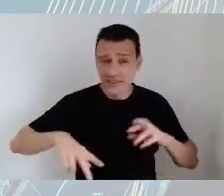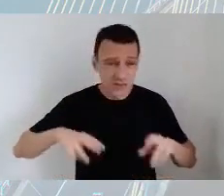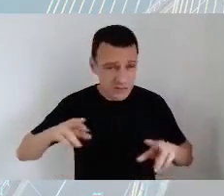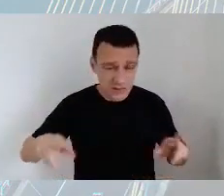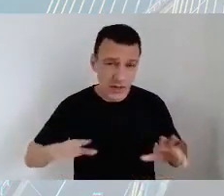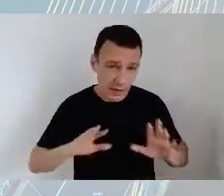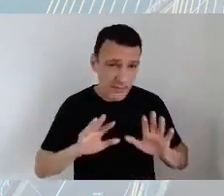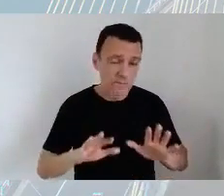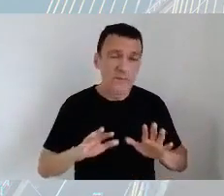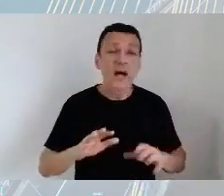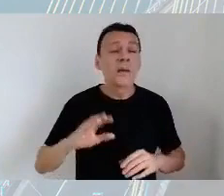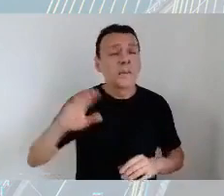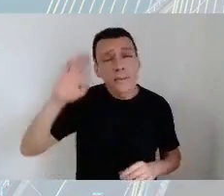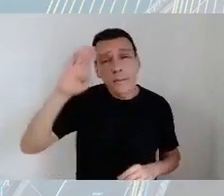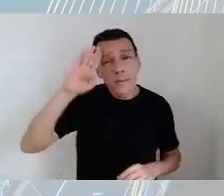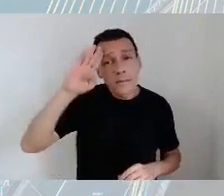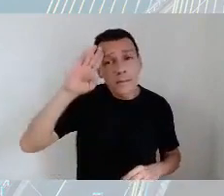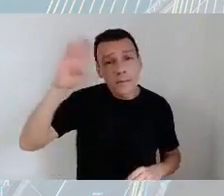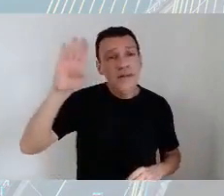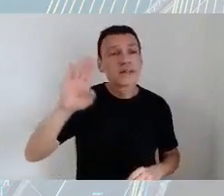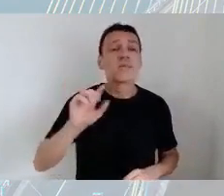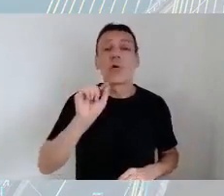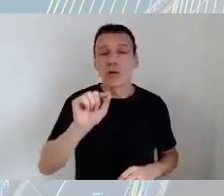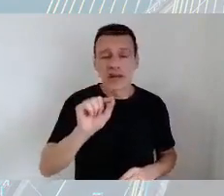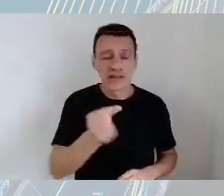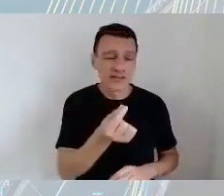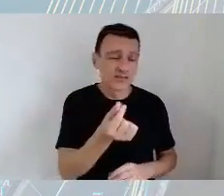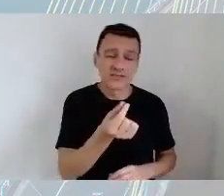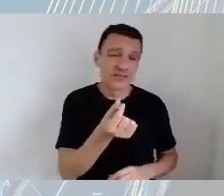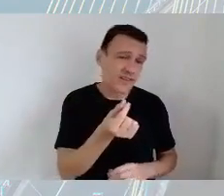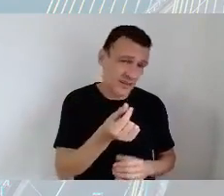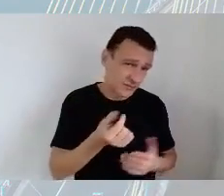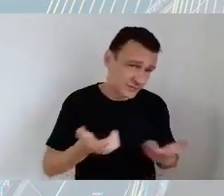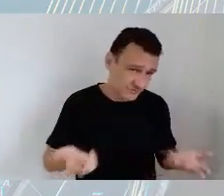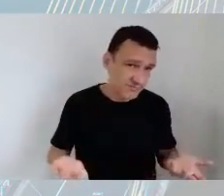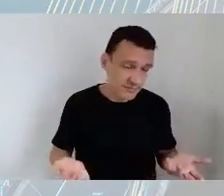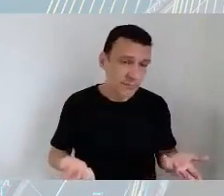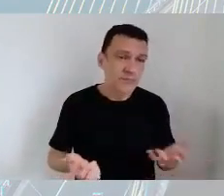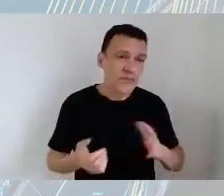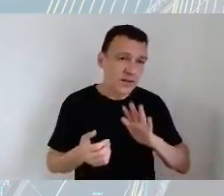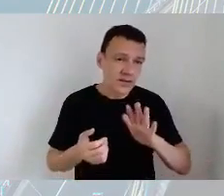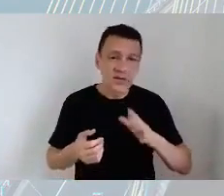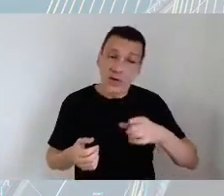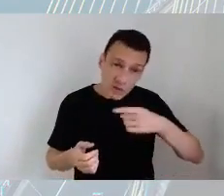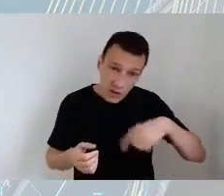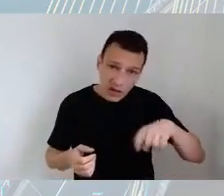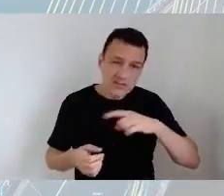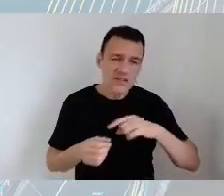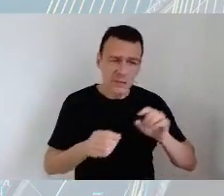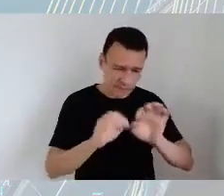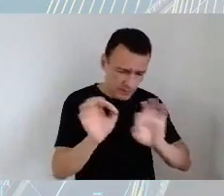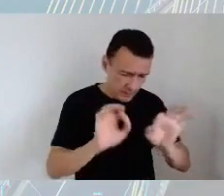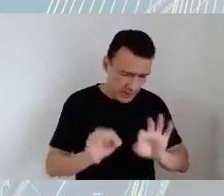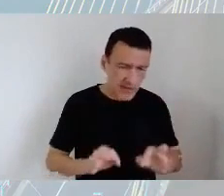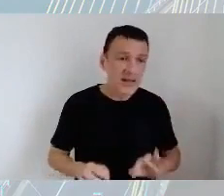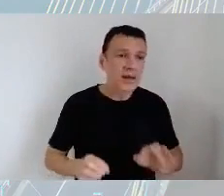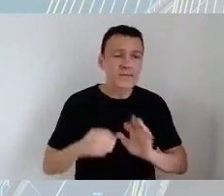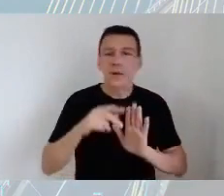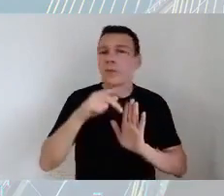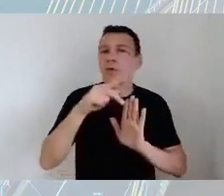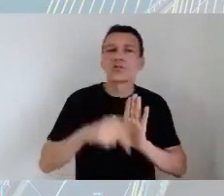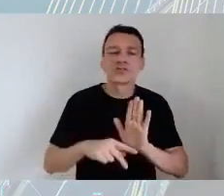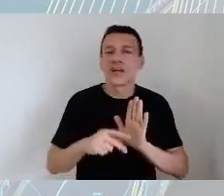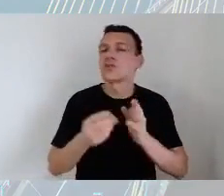principais está na questão da captação de recursos. A Fundação, ela desenvolve projetos a partir de editais, a partir